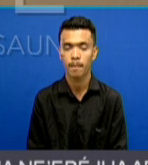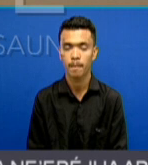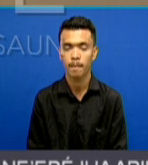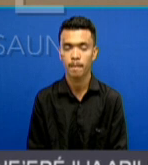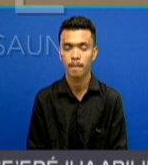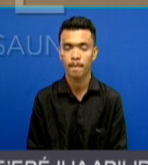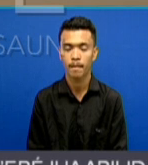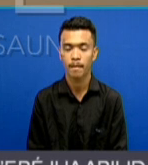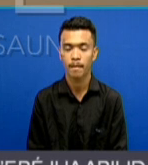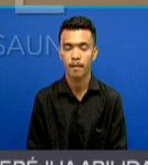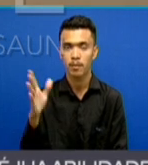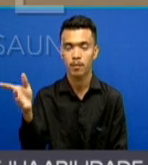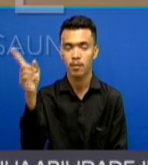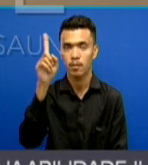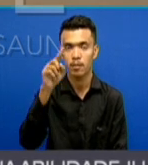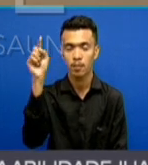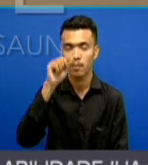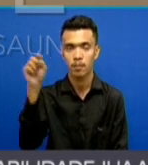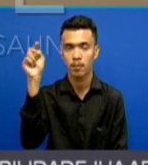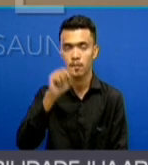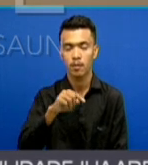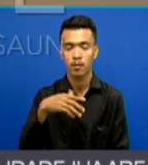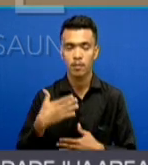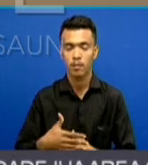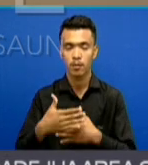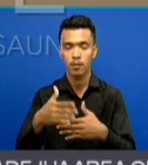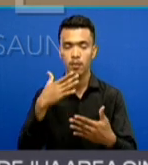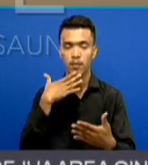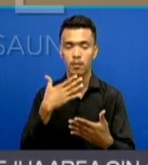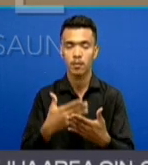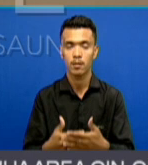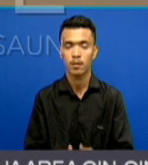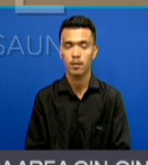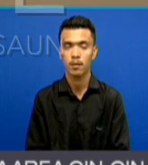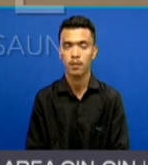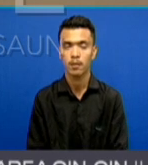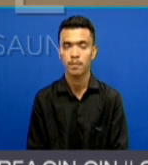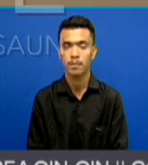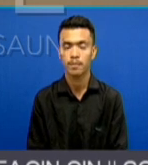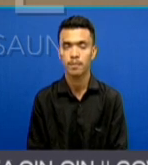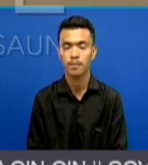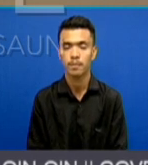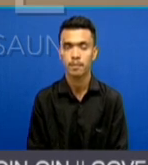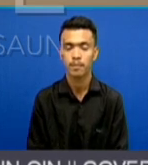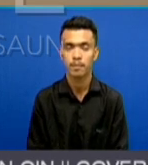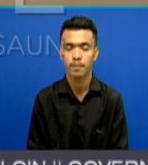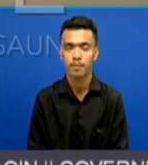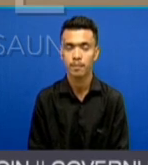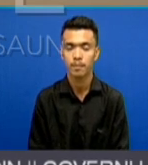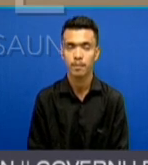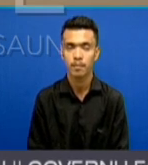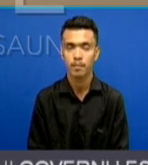é 51%. Progresso lá o dia. Em atendimento, né, bele porcento sai, qualidade. Eu